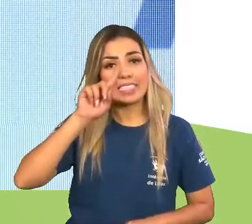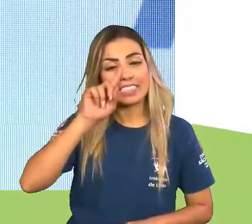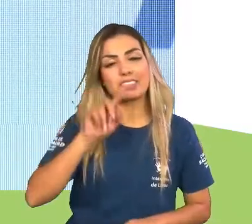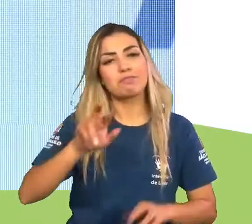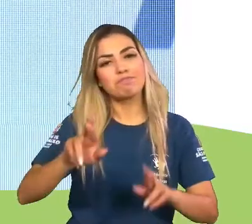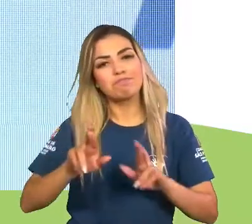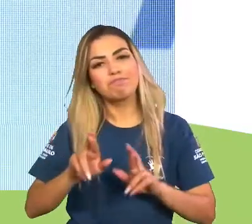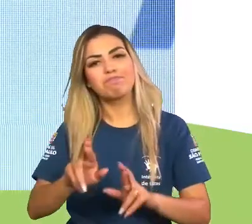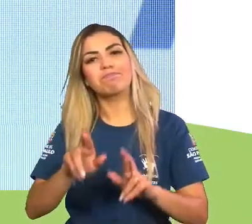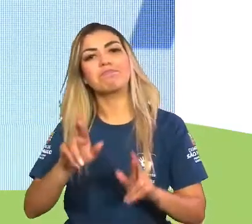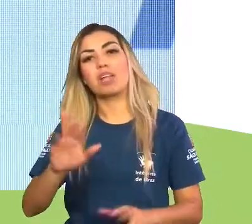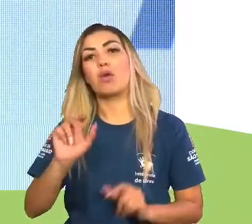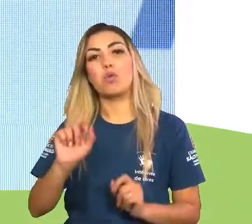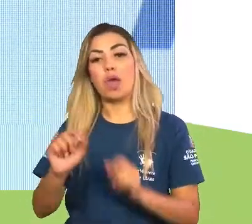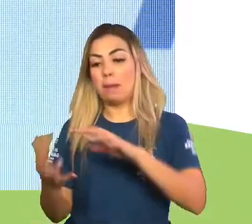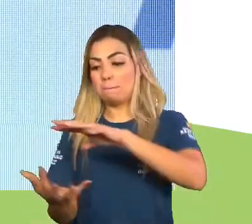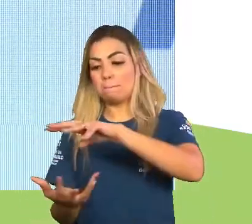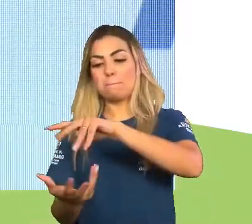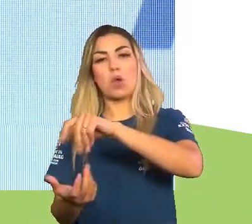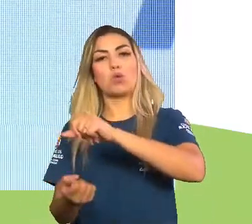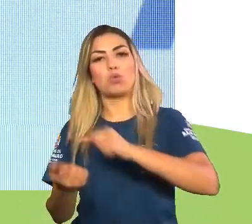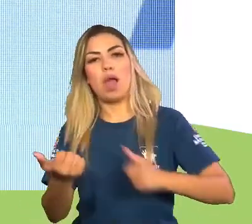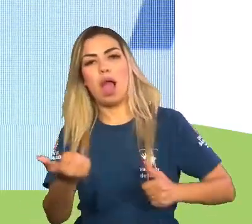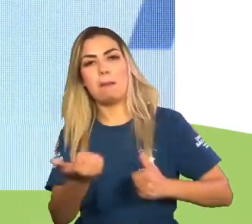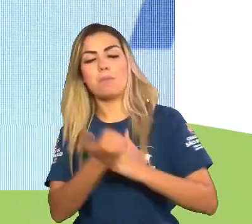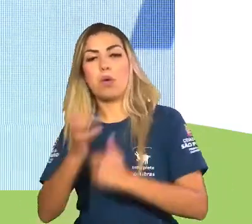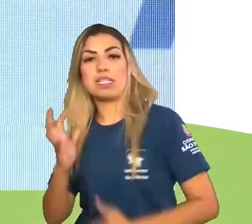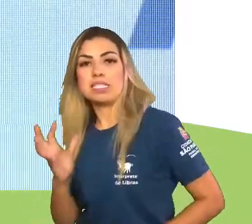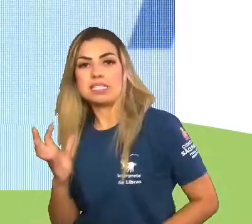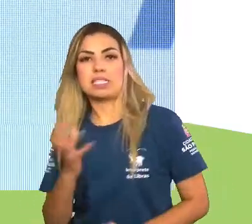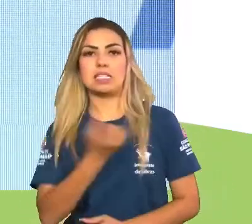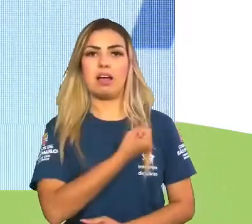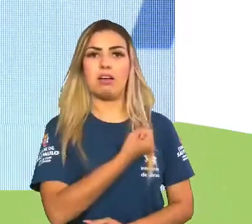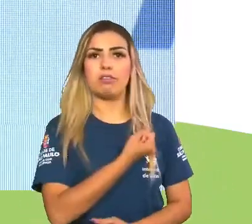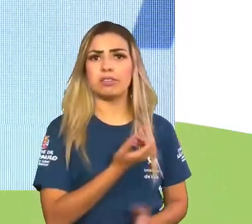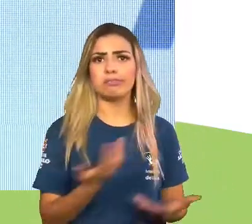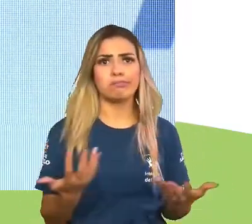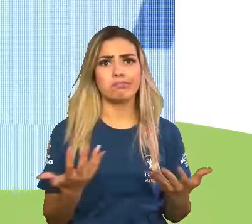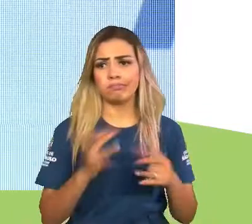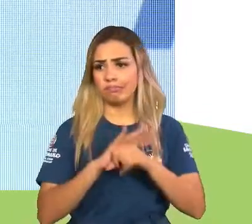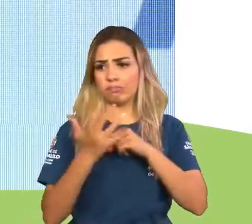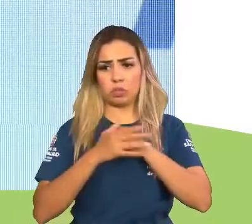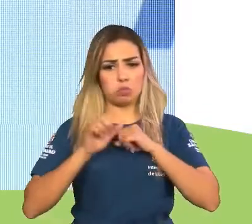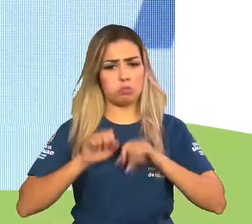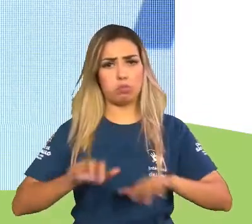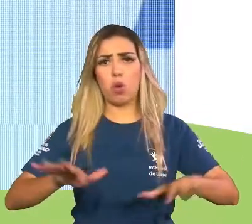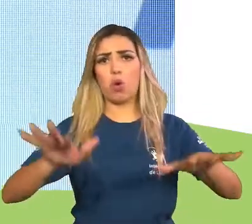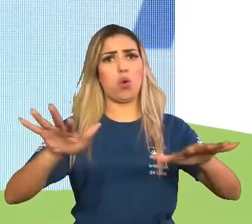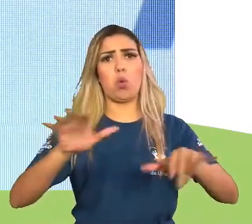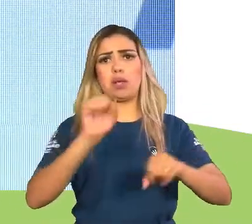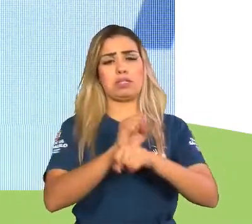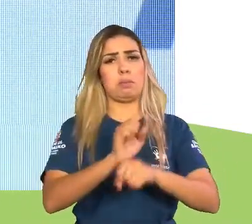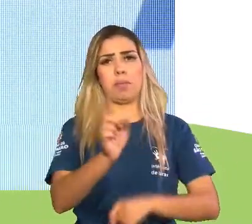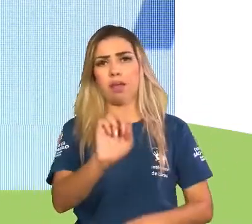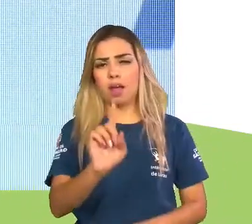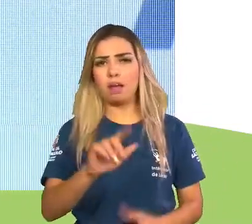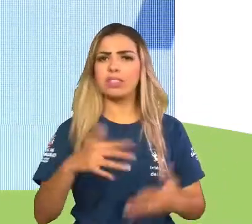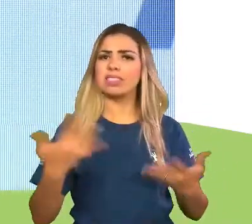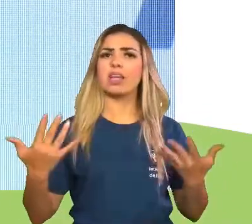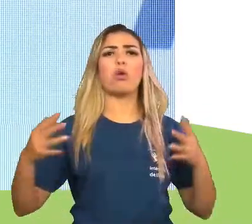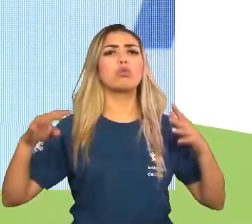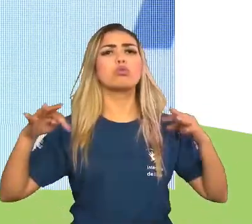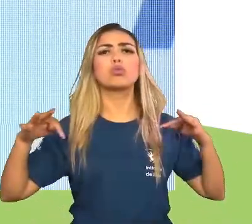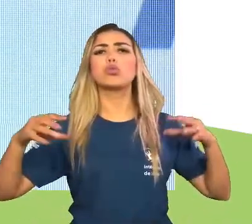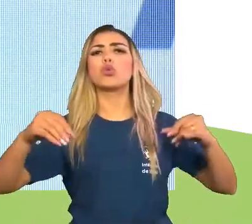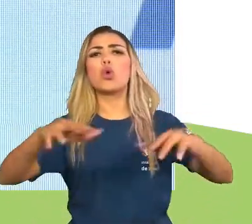salvar o mundo inteiro, que não esperava uma situação como essa. Então, a todos os fisioterapeutas do Brasil,